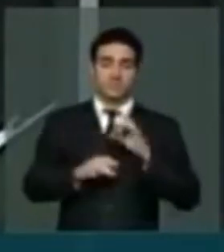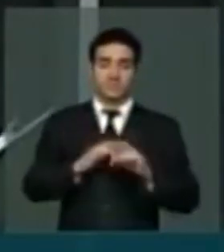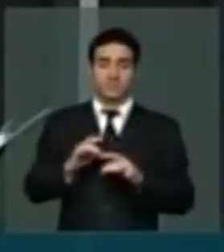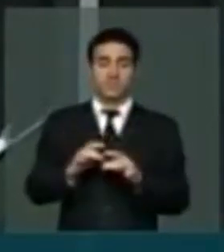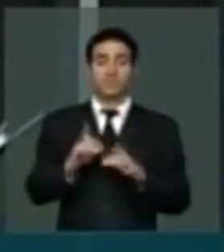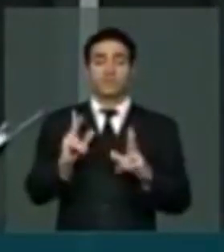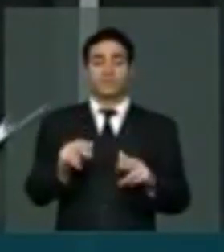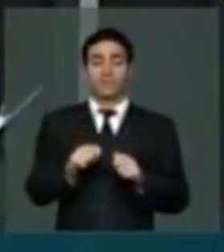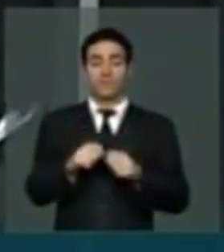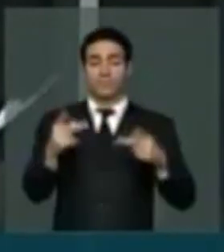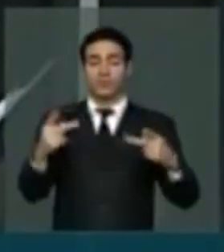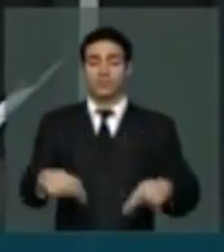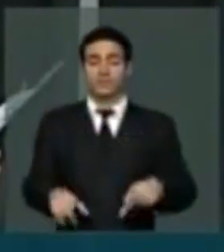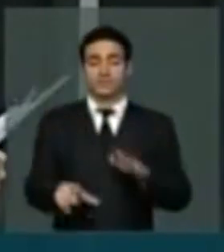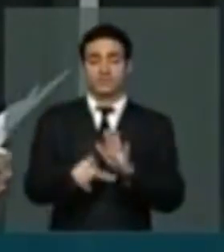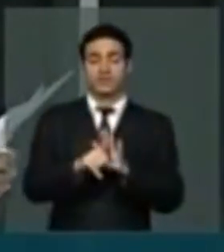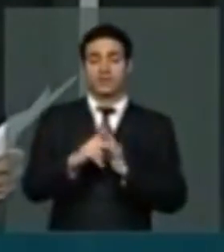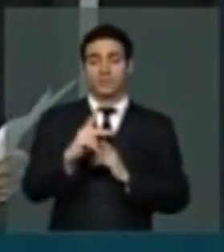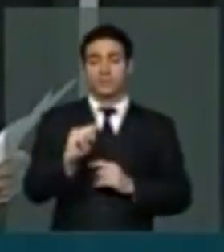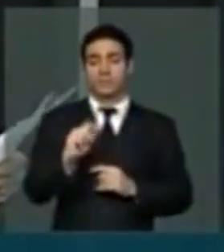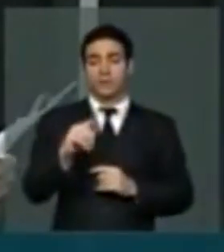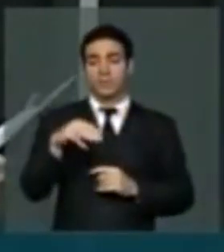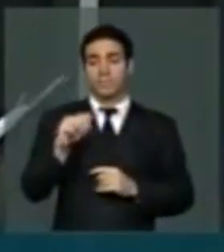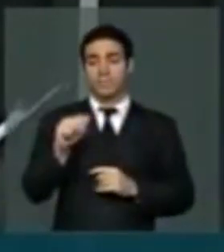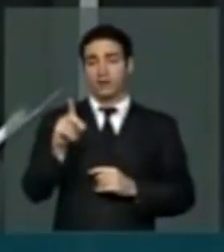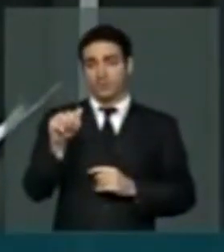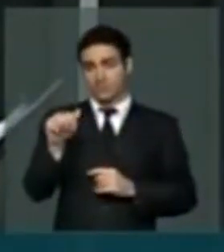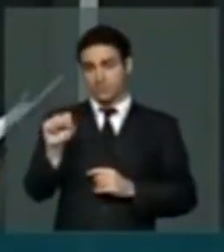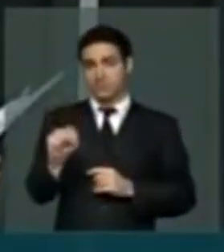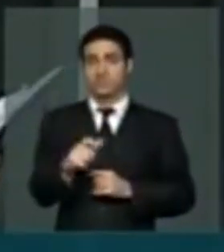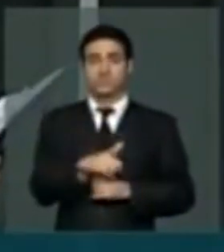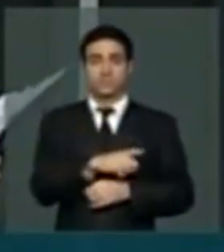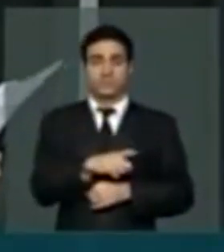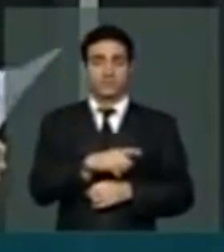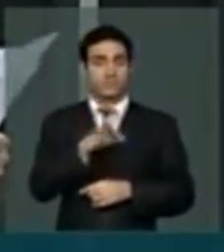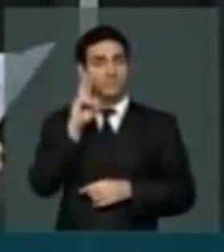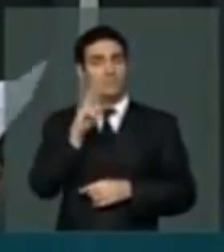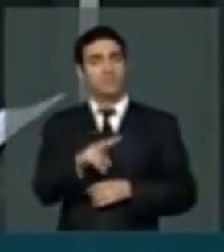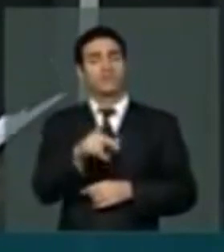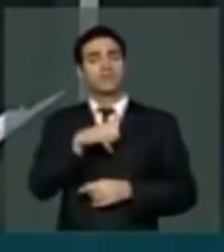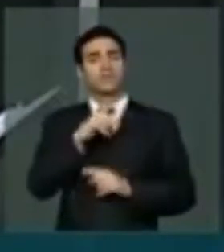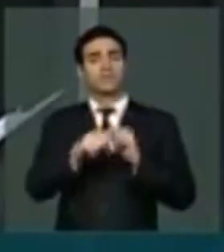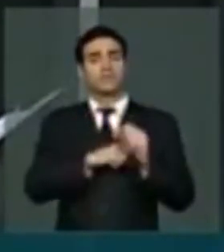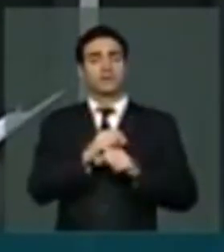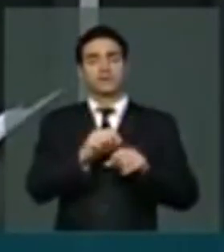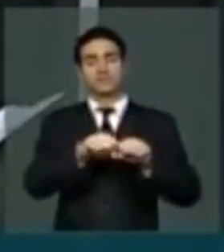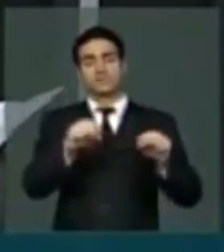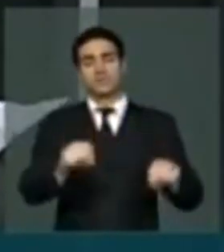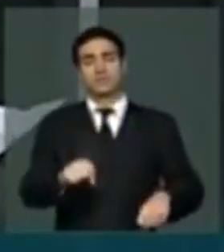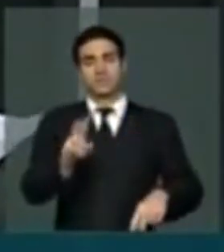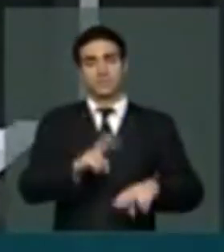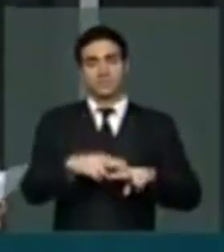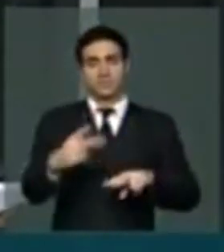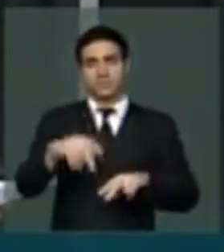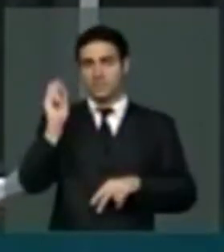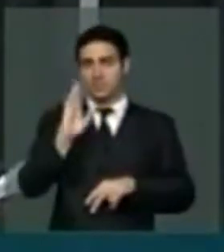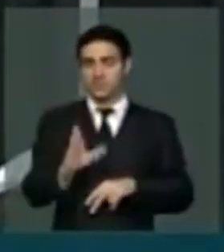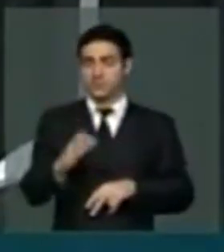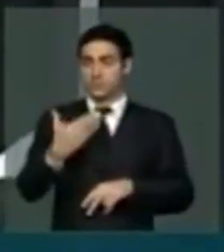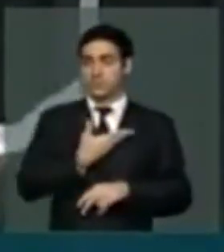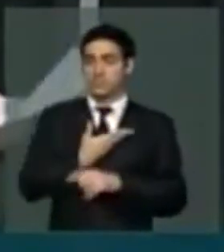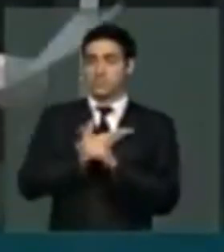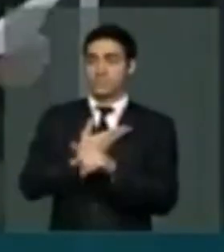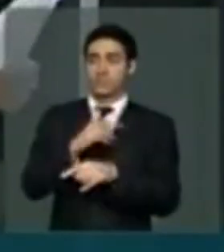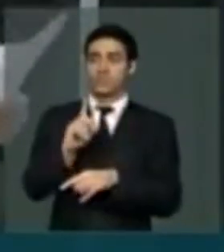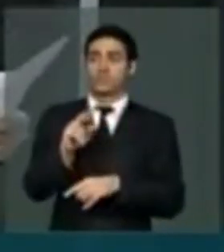como está fazendo com o projeto de lei das palmadas. Nós temos assistido aqui a questão do sistema prisional brasileiro. E o deputado Domingos